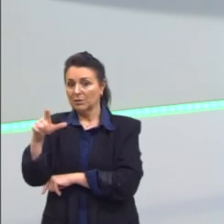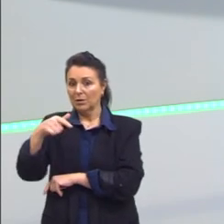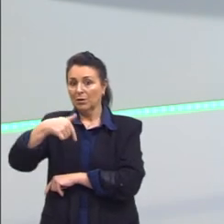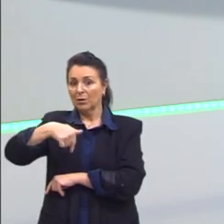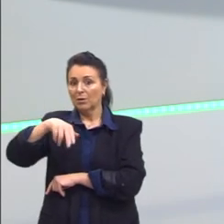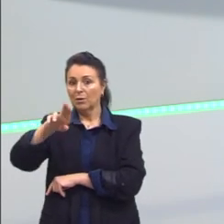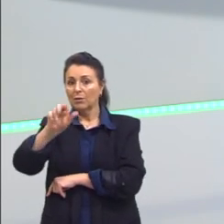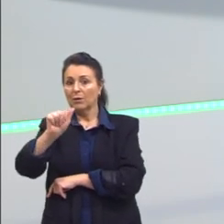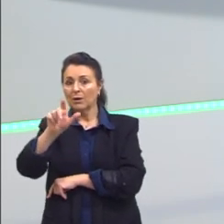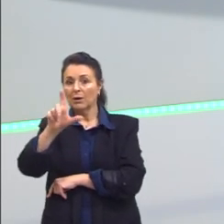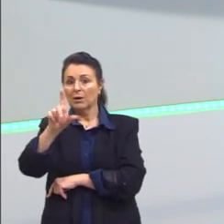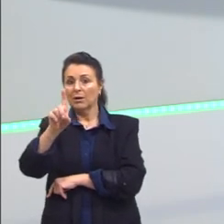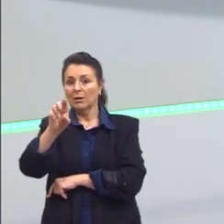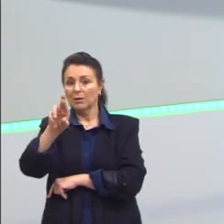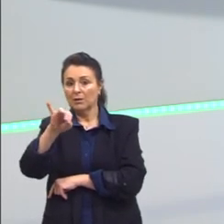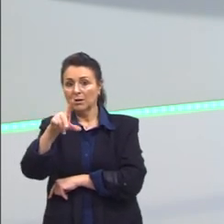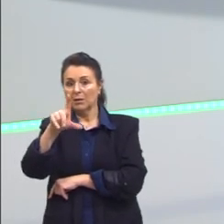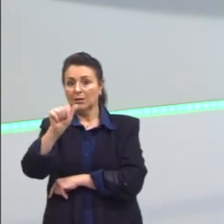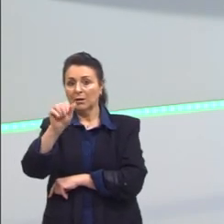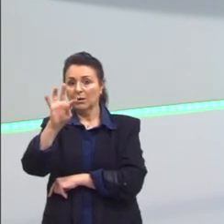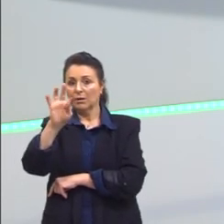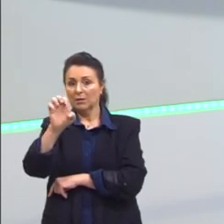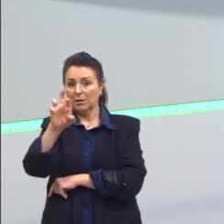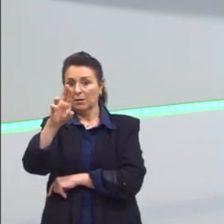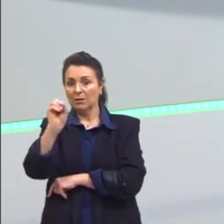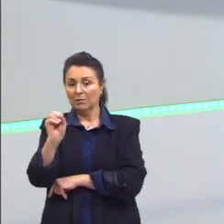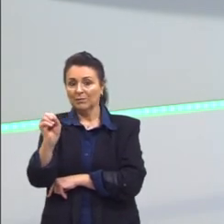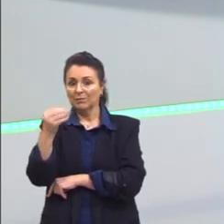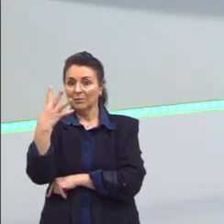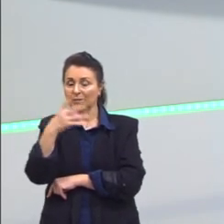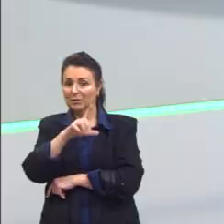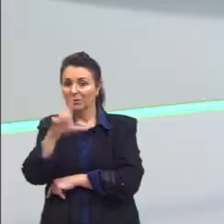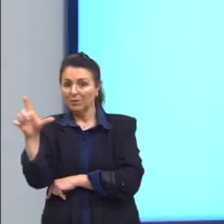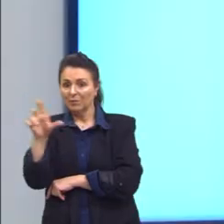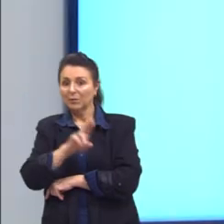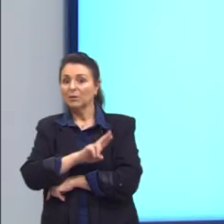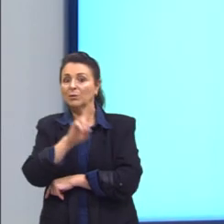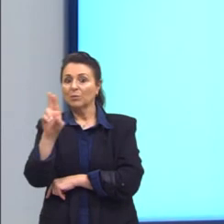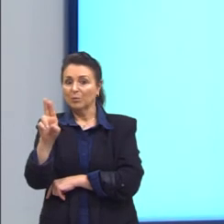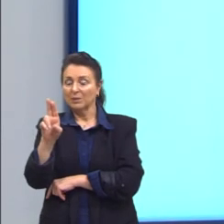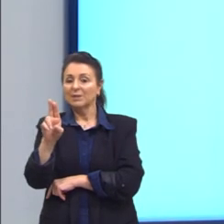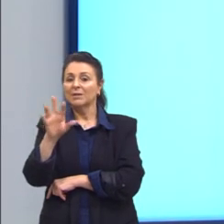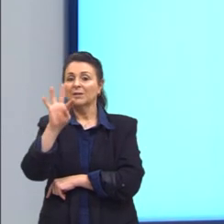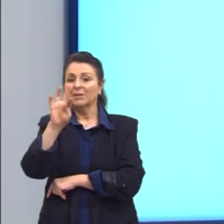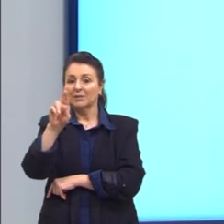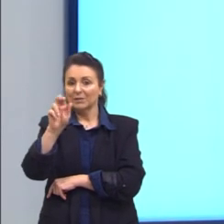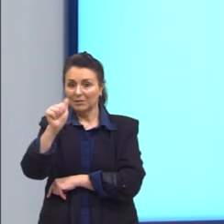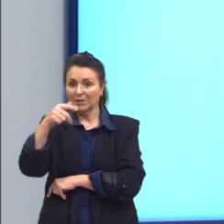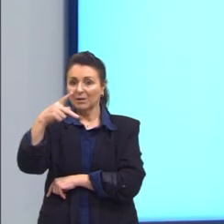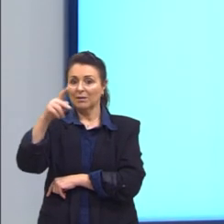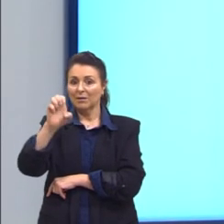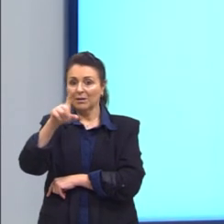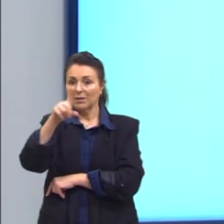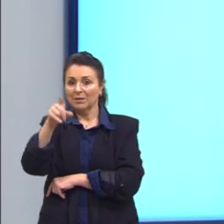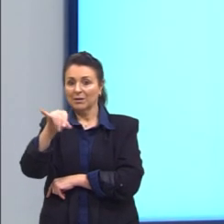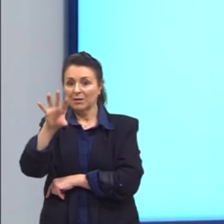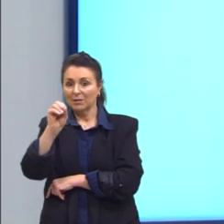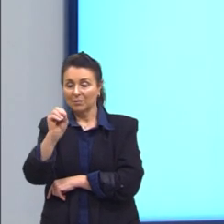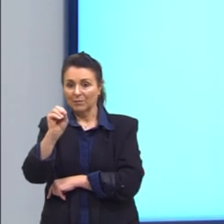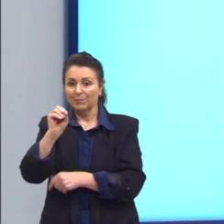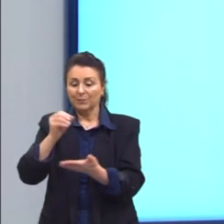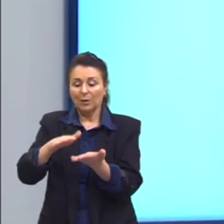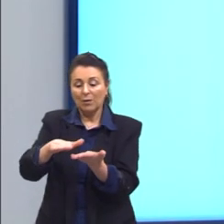um par de lados opostos são Paralelos recebe o nome então de trapézio então no nosso